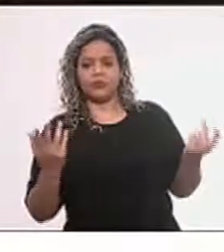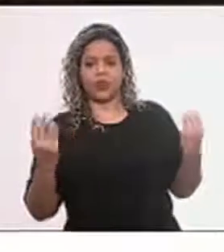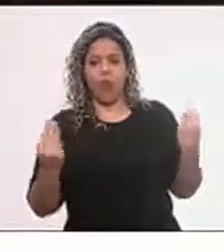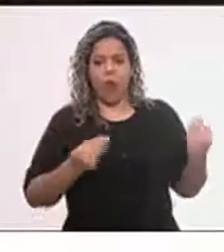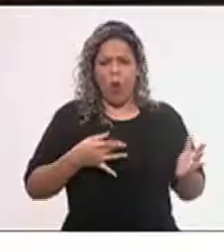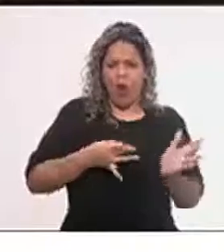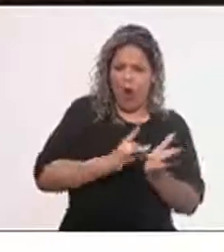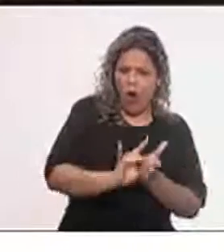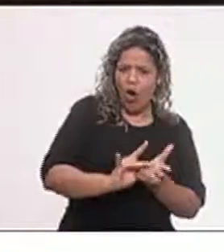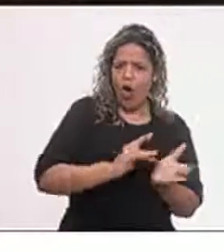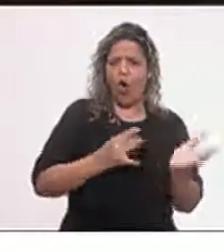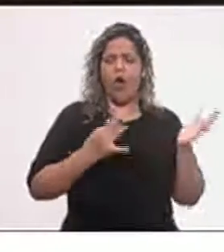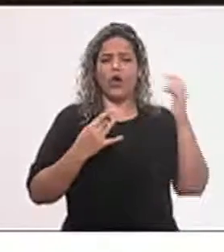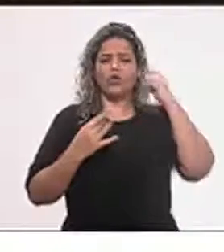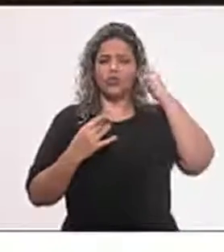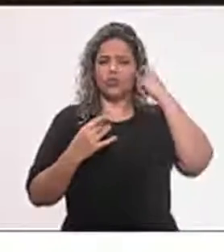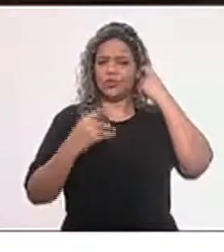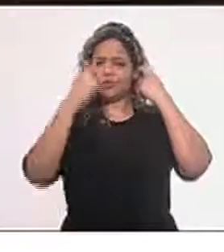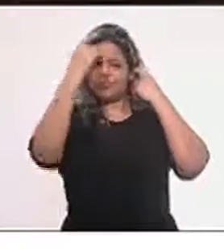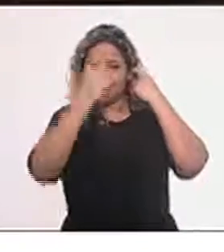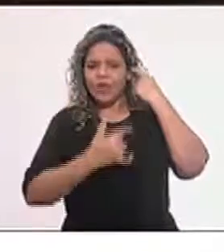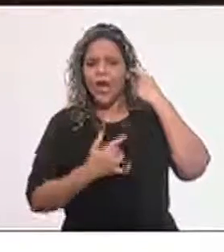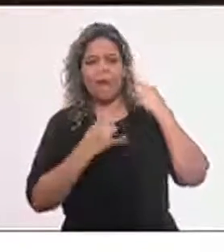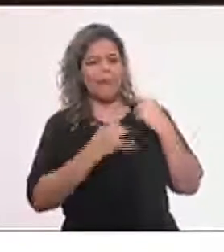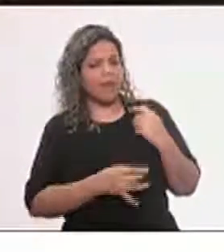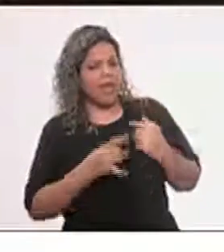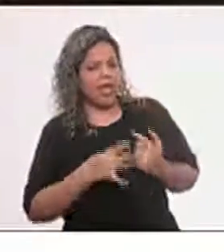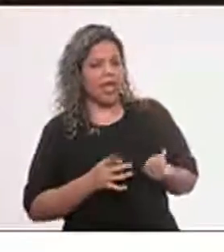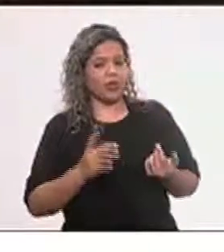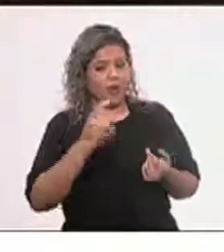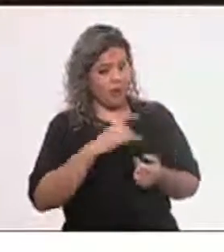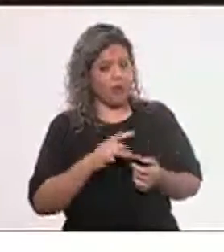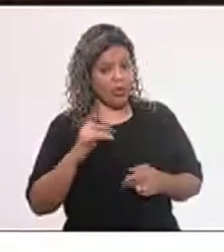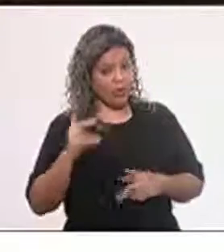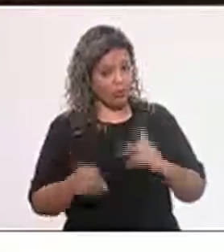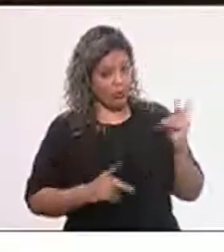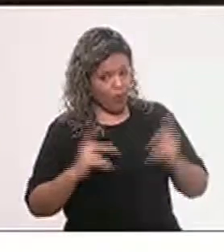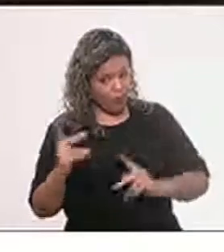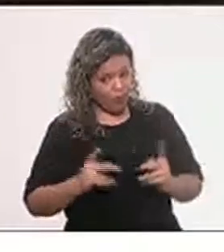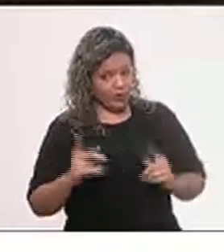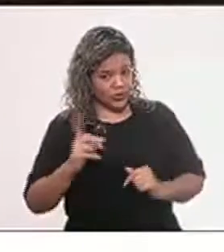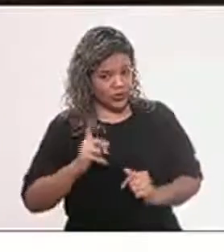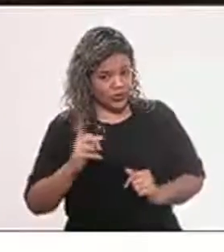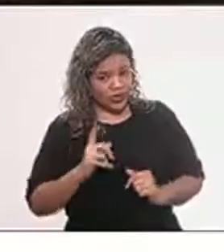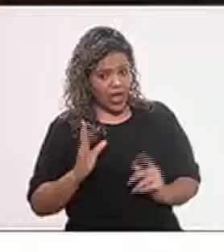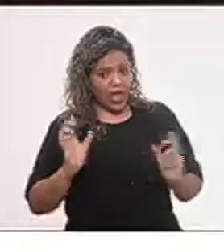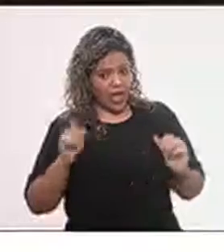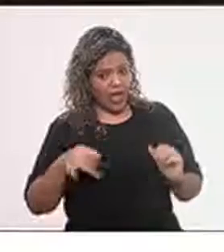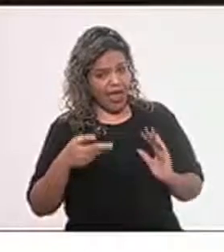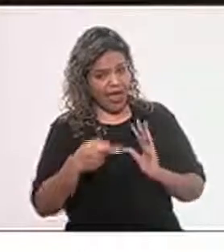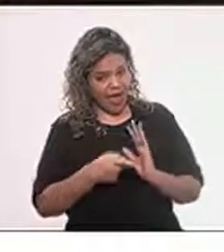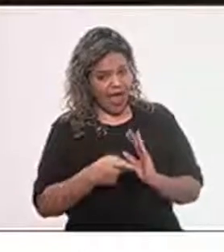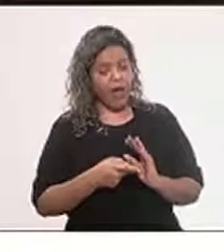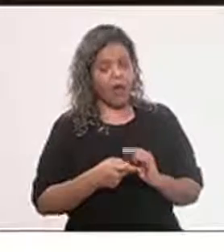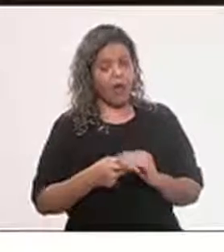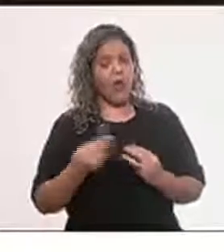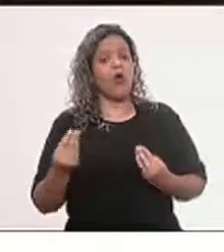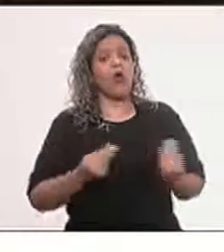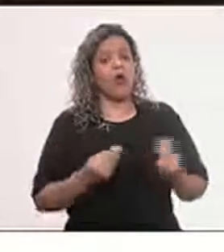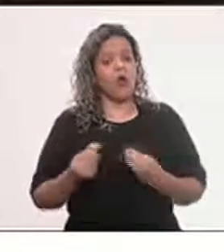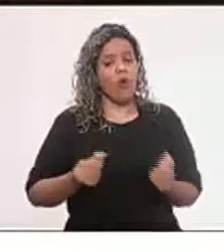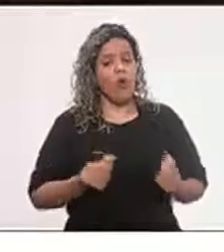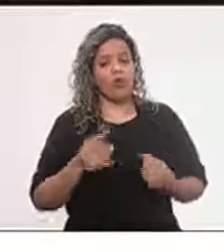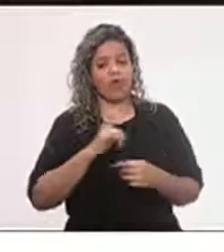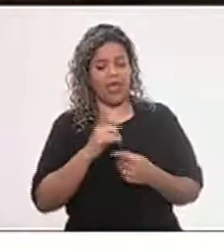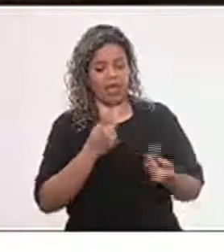com ódio, com a costura também do medo que a população tá, e esse medo é real, costura-se